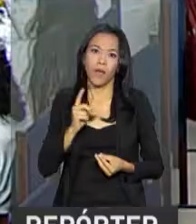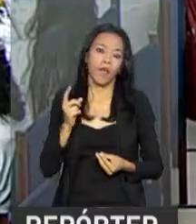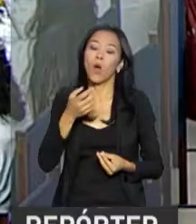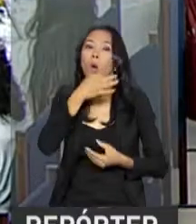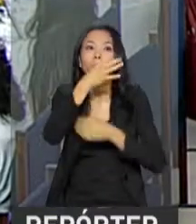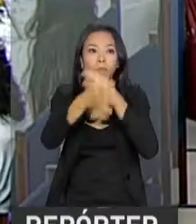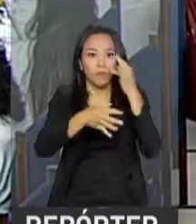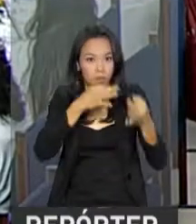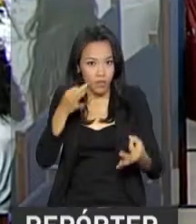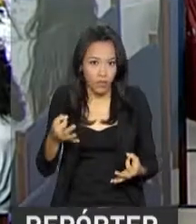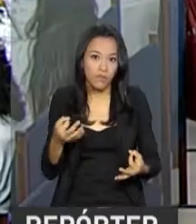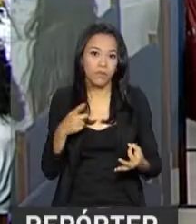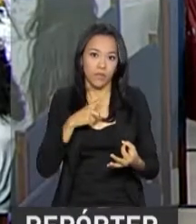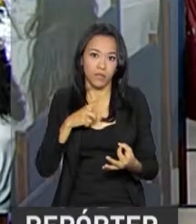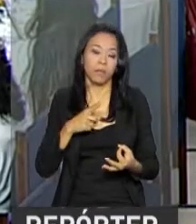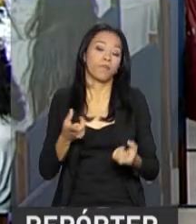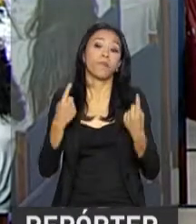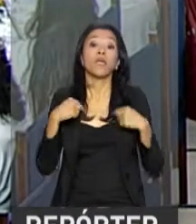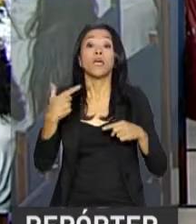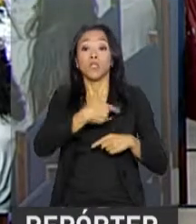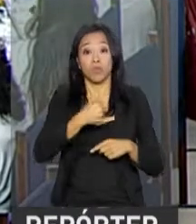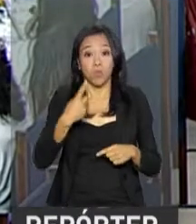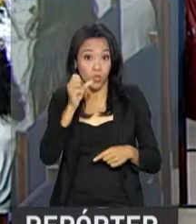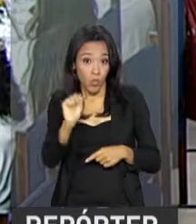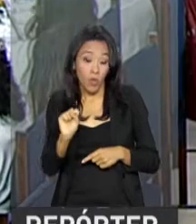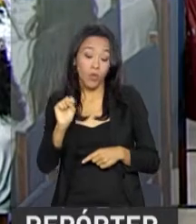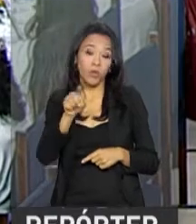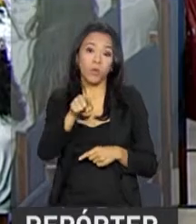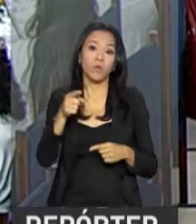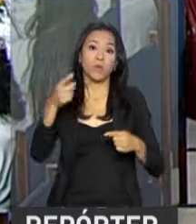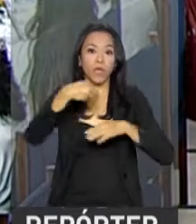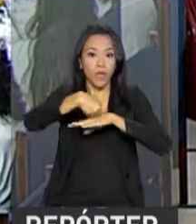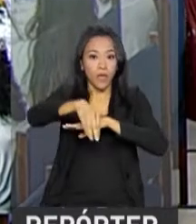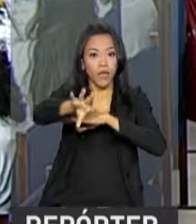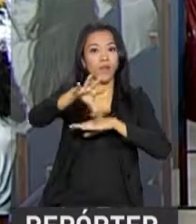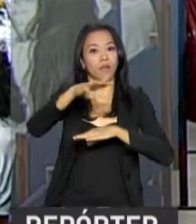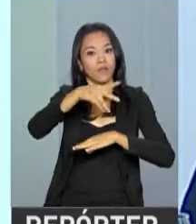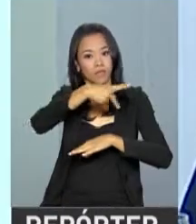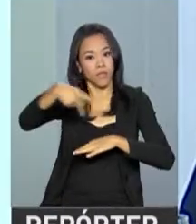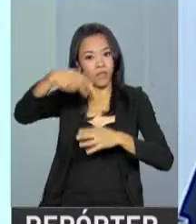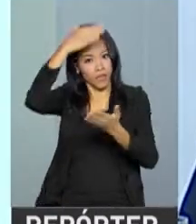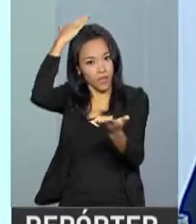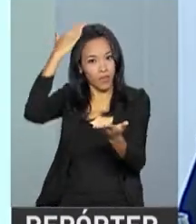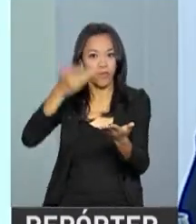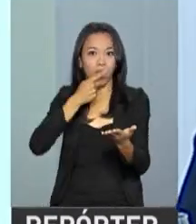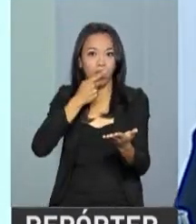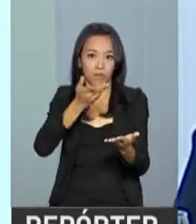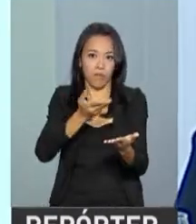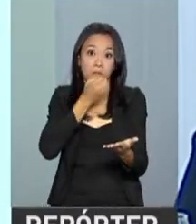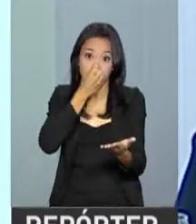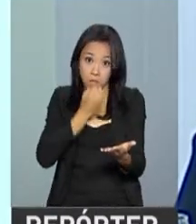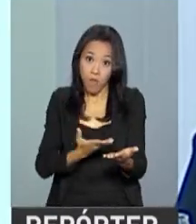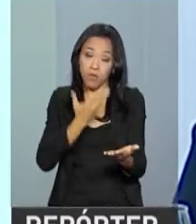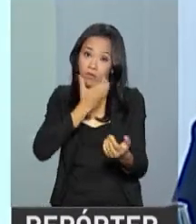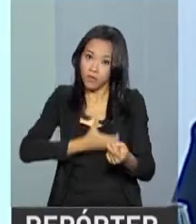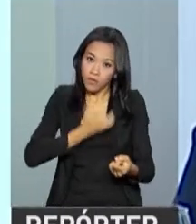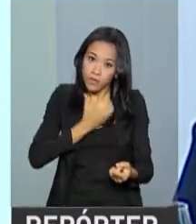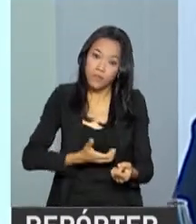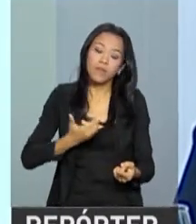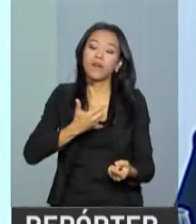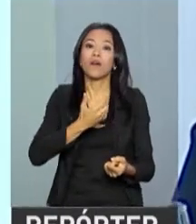opinião para 2018 a mensagem do presidente temer é de otimismo o natal é um